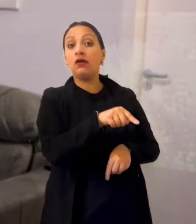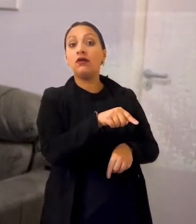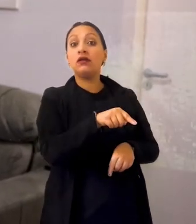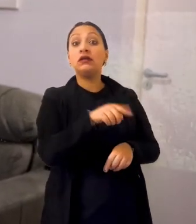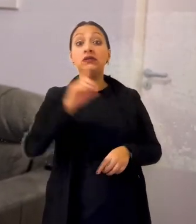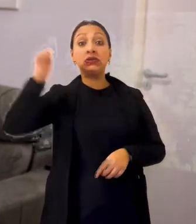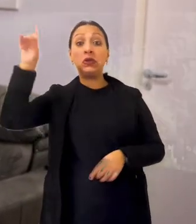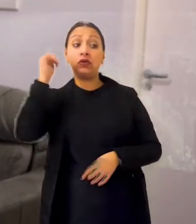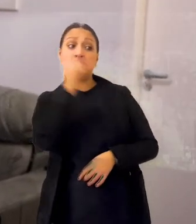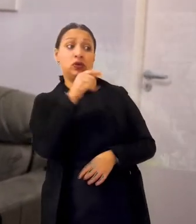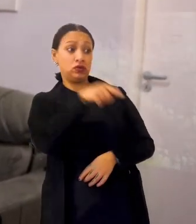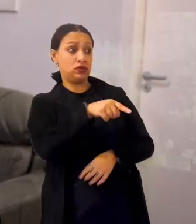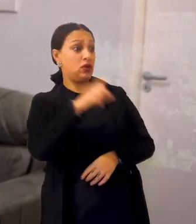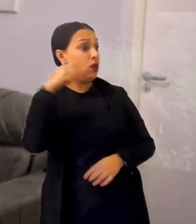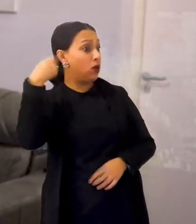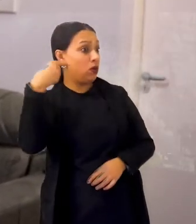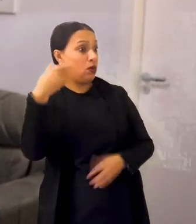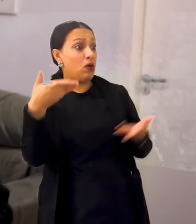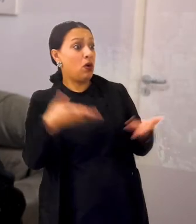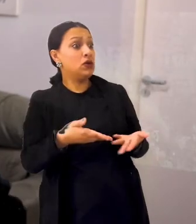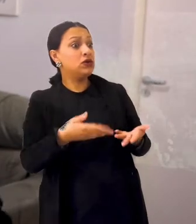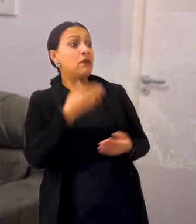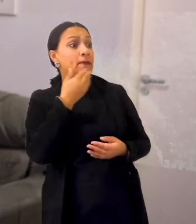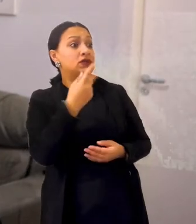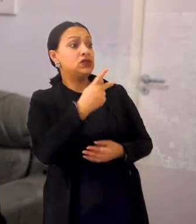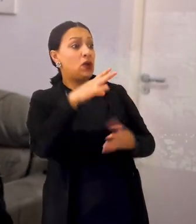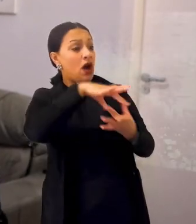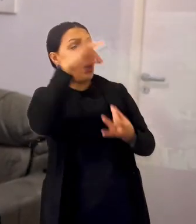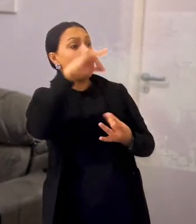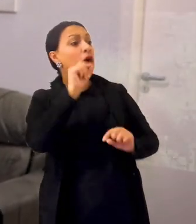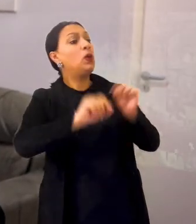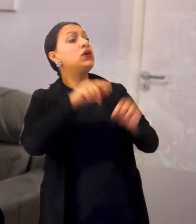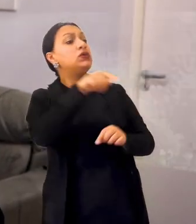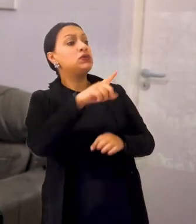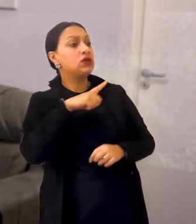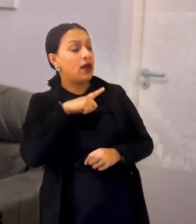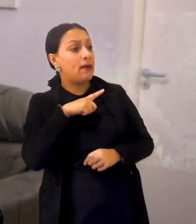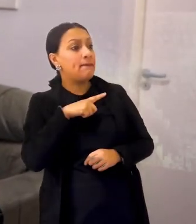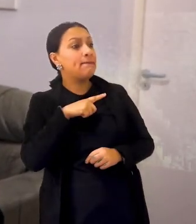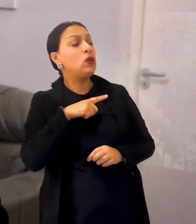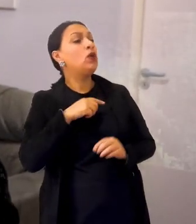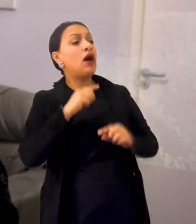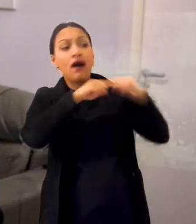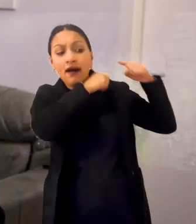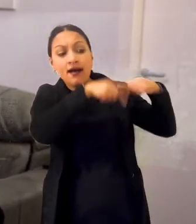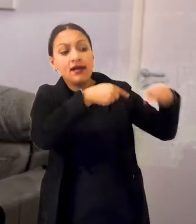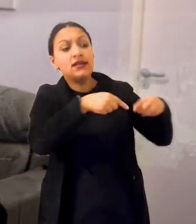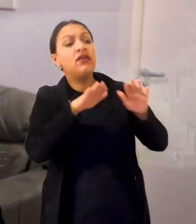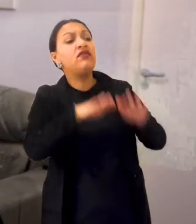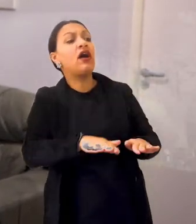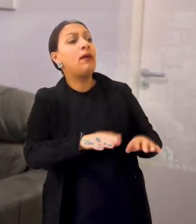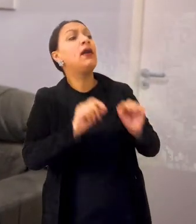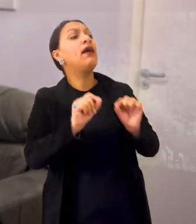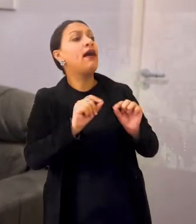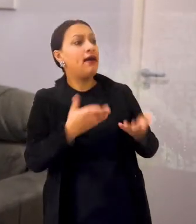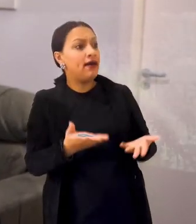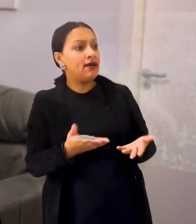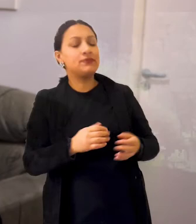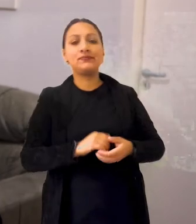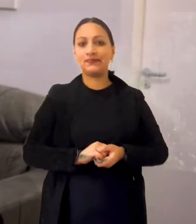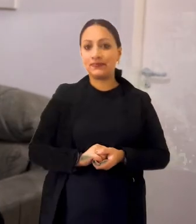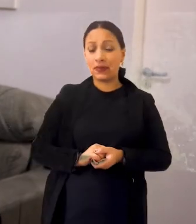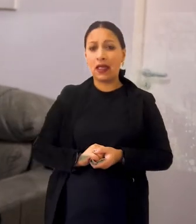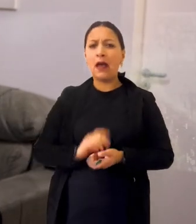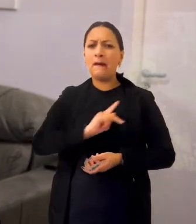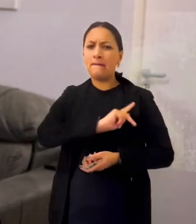Deus chamou ele de louco. Louco, esta noite pedirão a tua alma. E o que tu tens? Para quem será? O que está preparado para quem